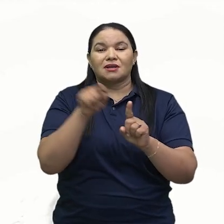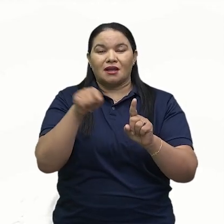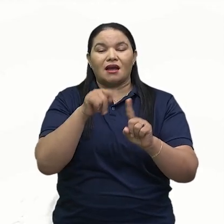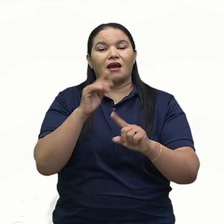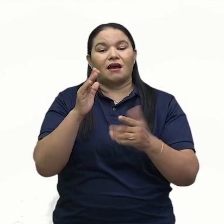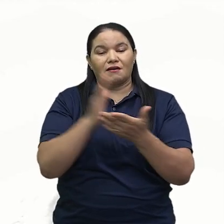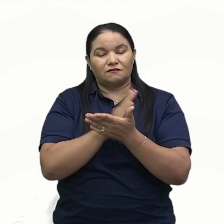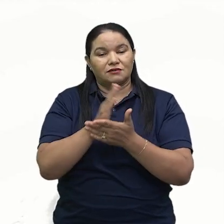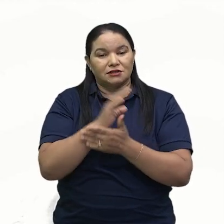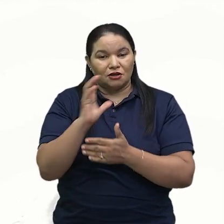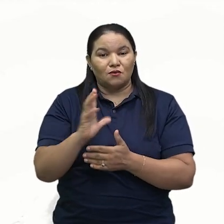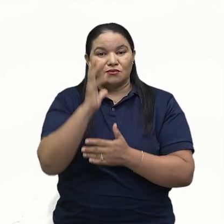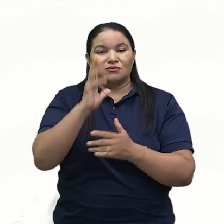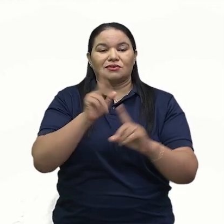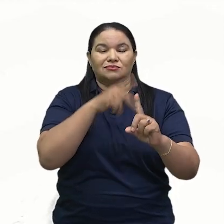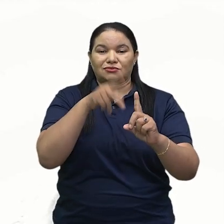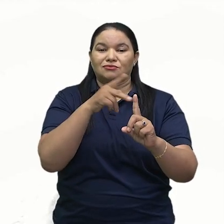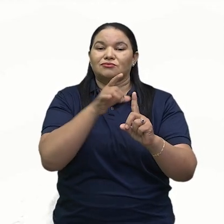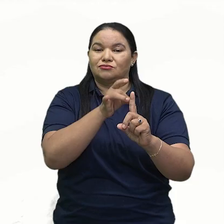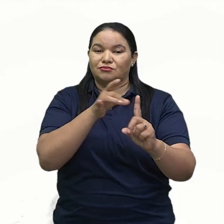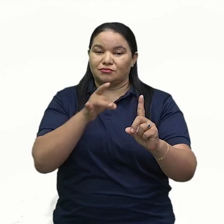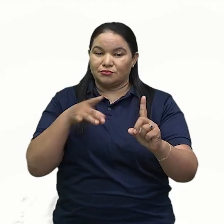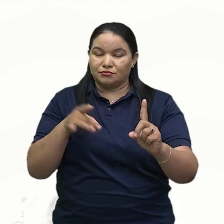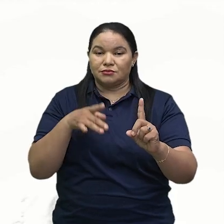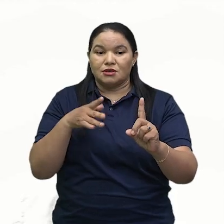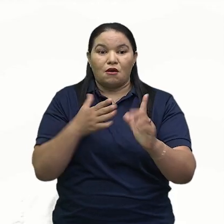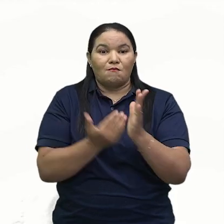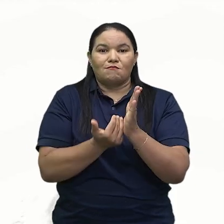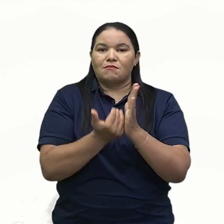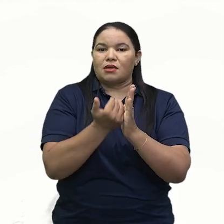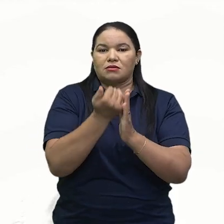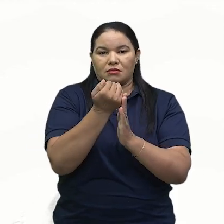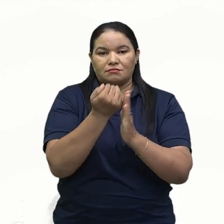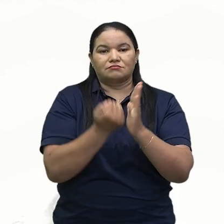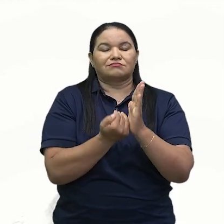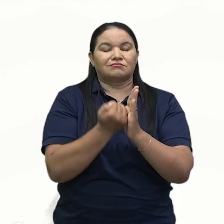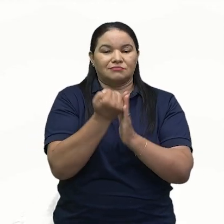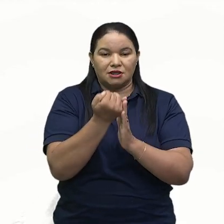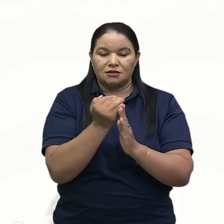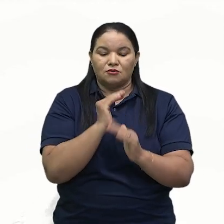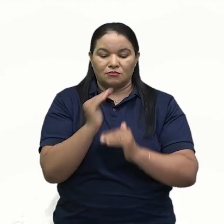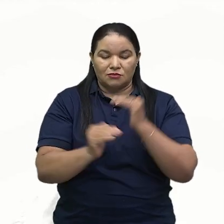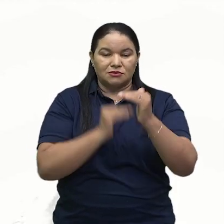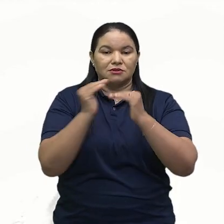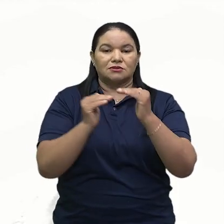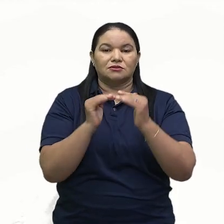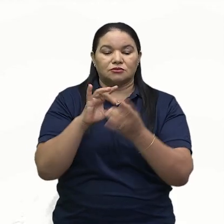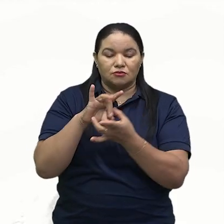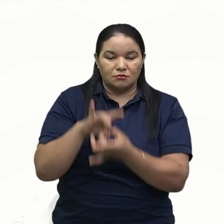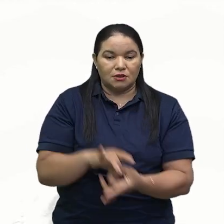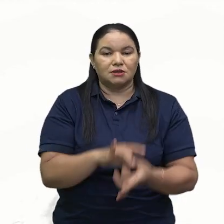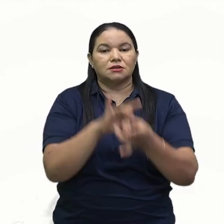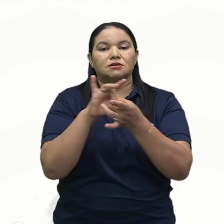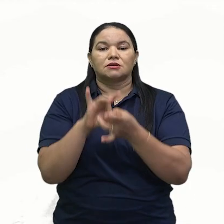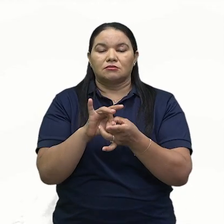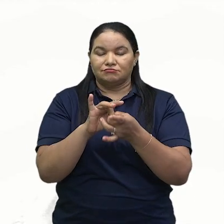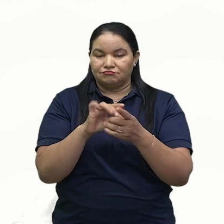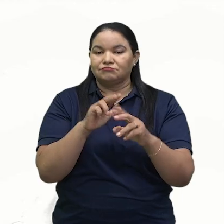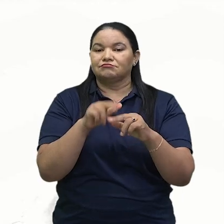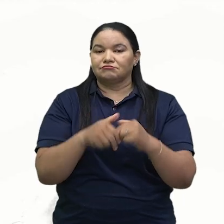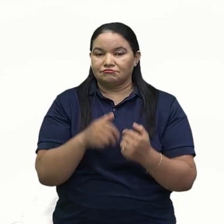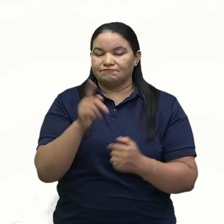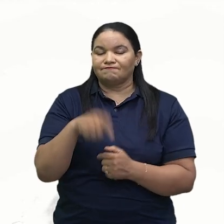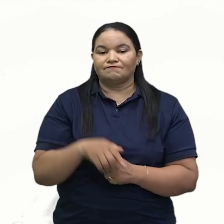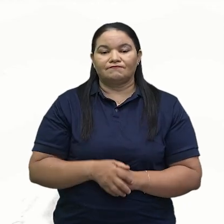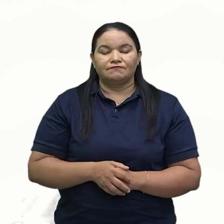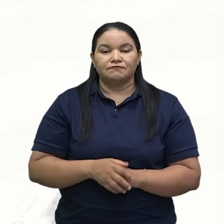com a globalização. Então, a xenofobia, ela vem mais forte, né? Ela fica mais forte com esse processo de globalização. É possível